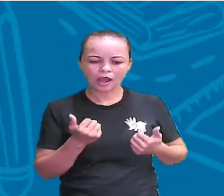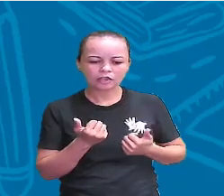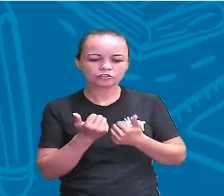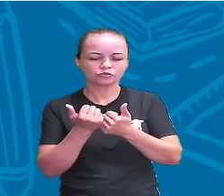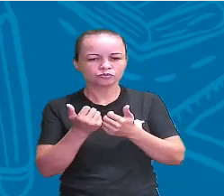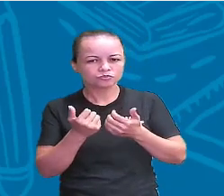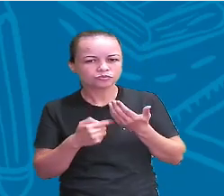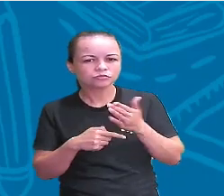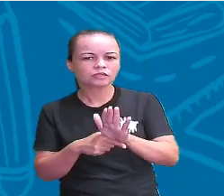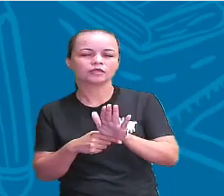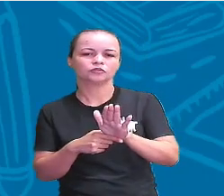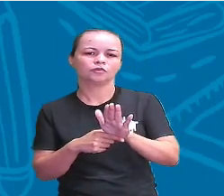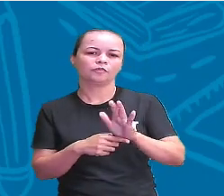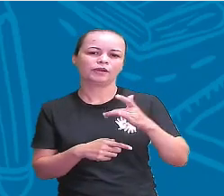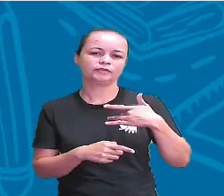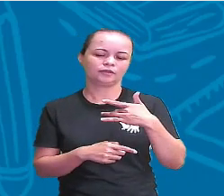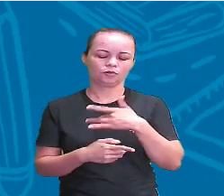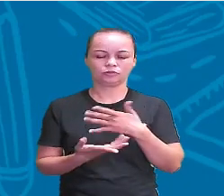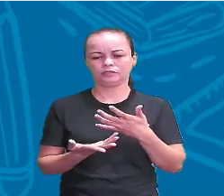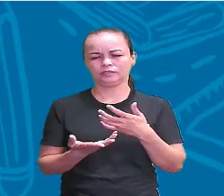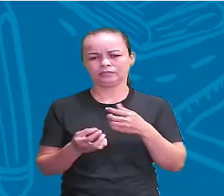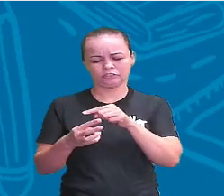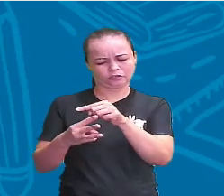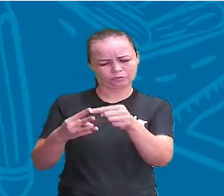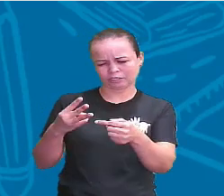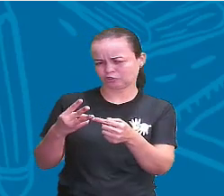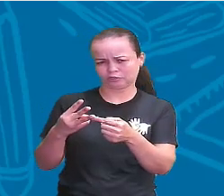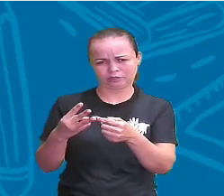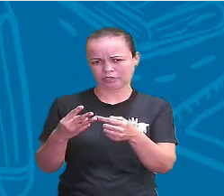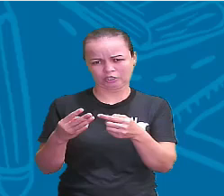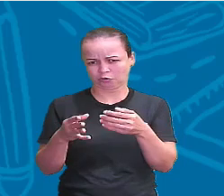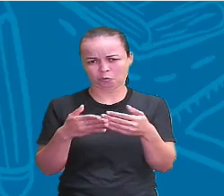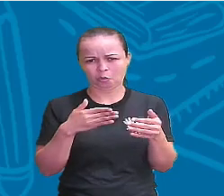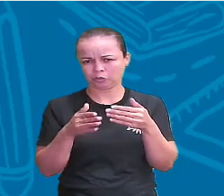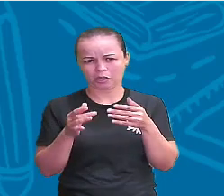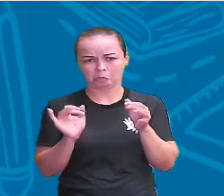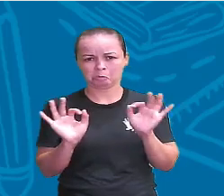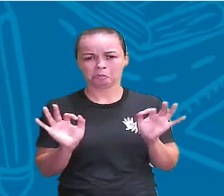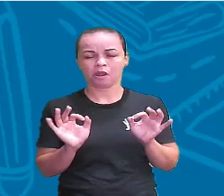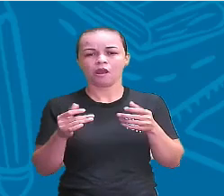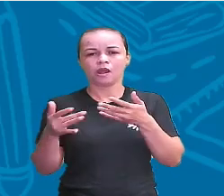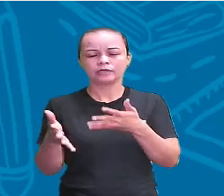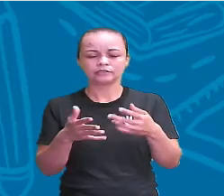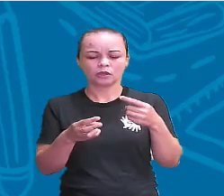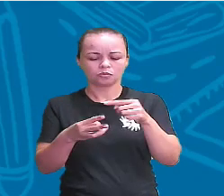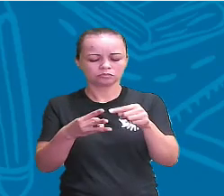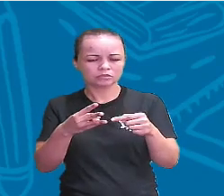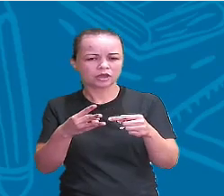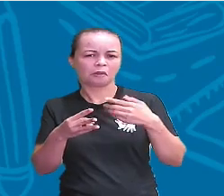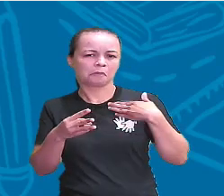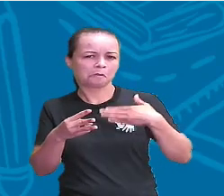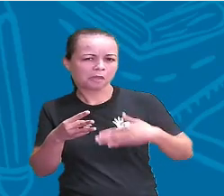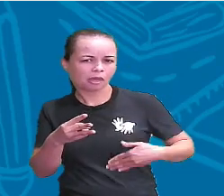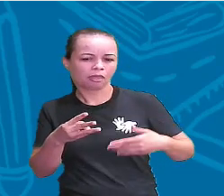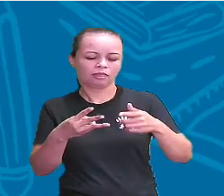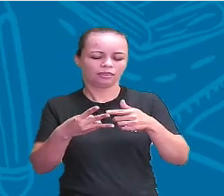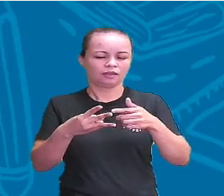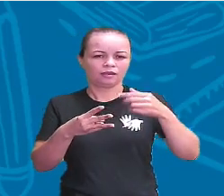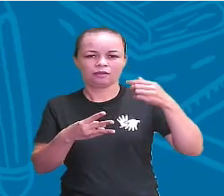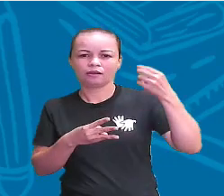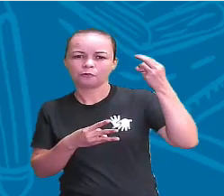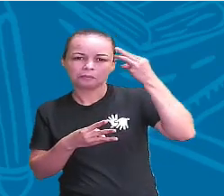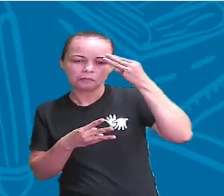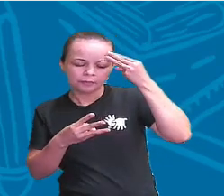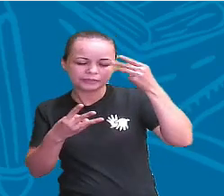nossa saúde, seja ela física, mental ou social, tá certo? Portanto, alimentar de alimentos